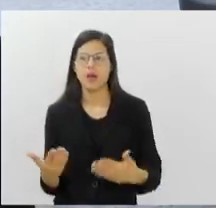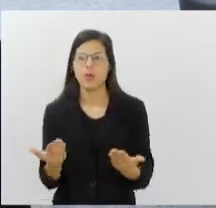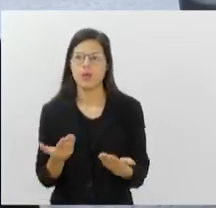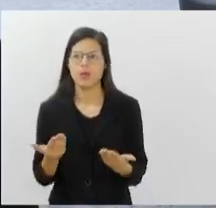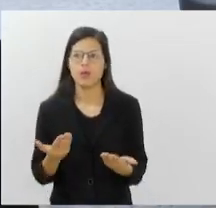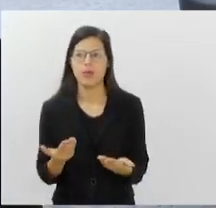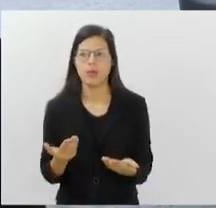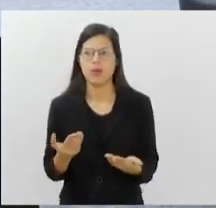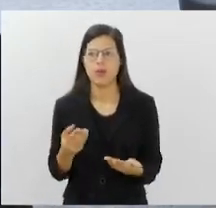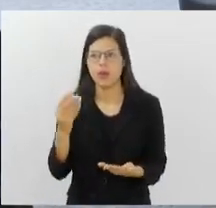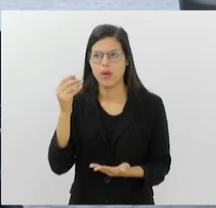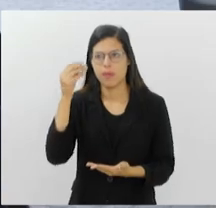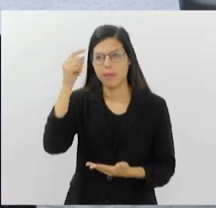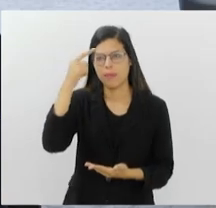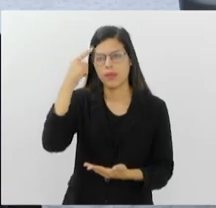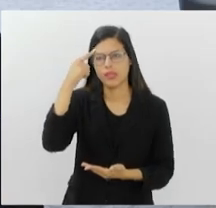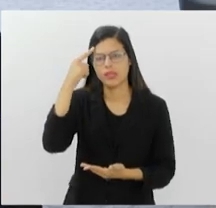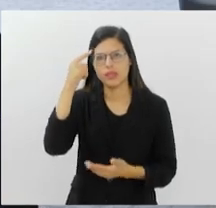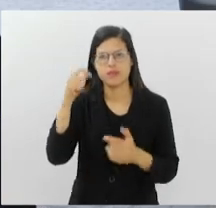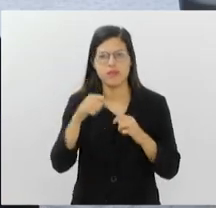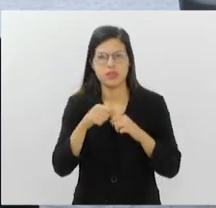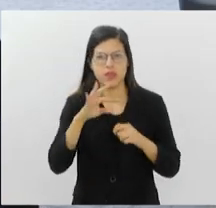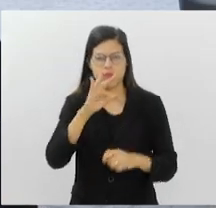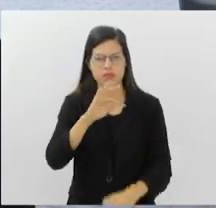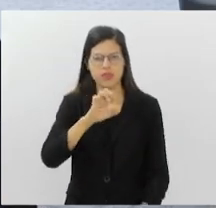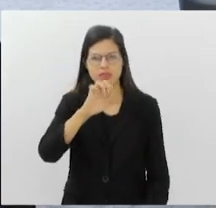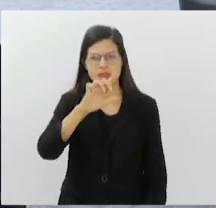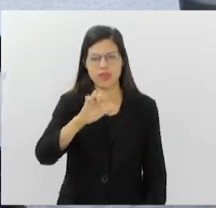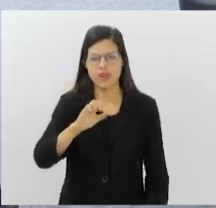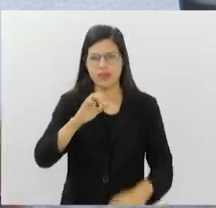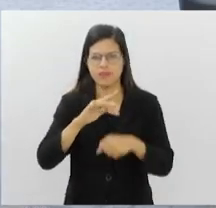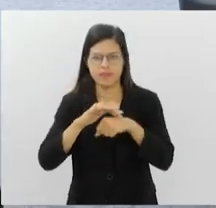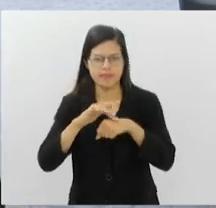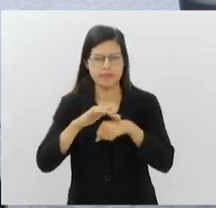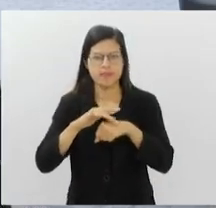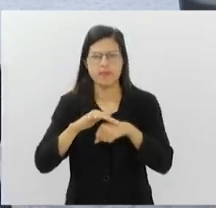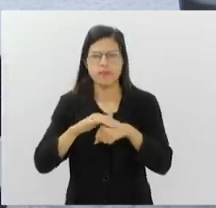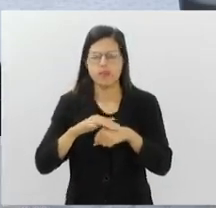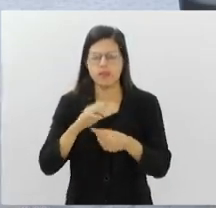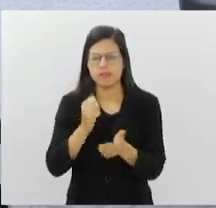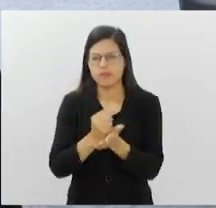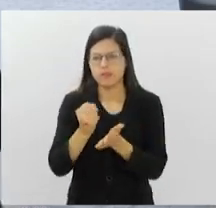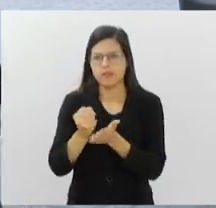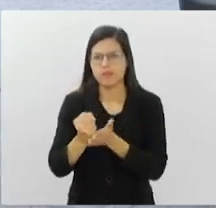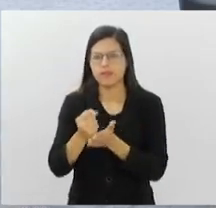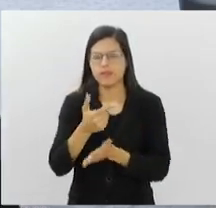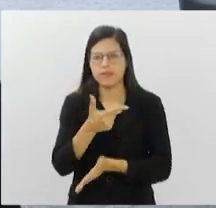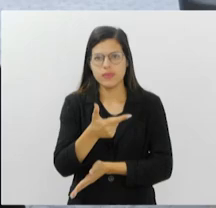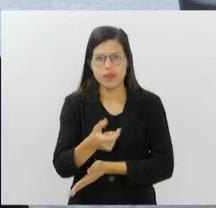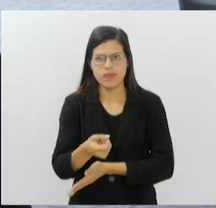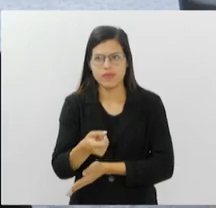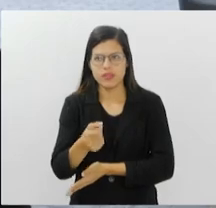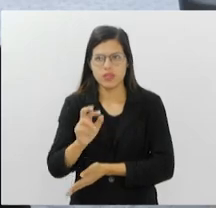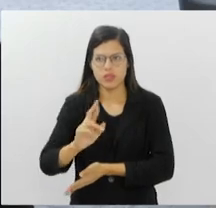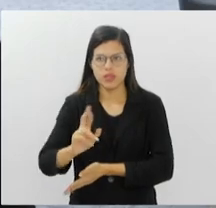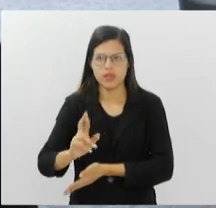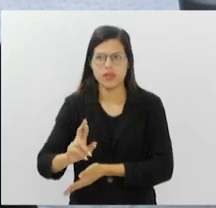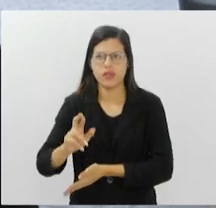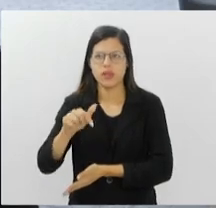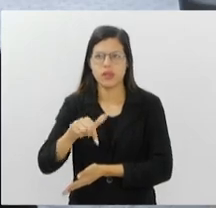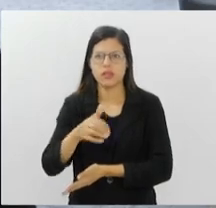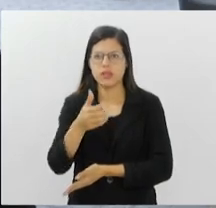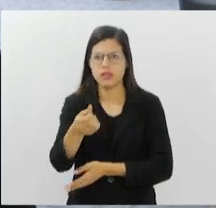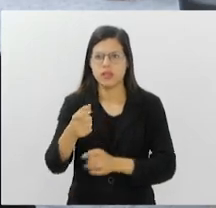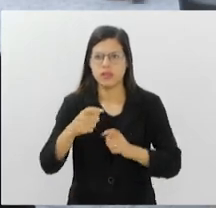cabeça fazer um telecifres, eu contratei uma PABX por R$ 20 cada número, são seis médicos, é